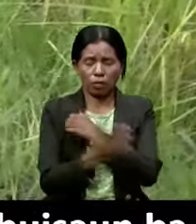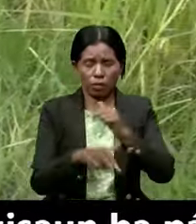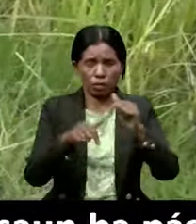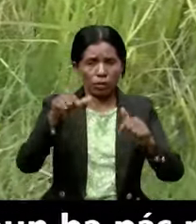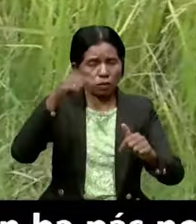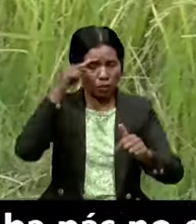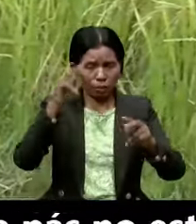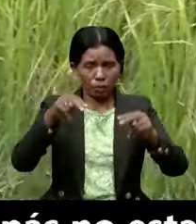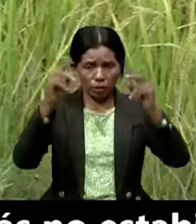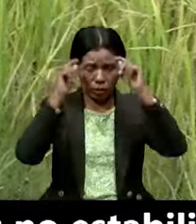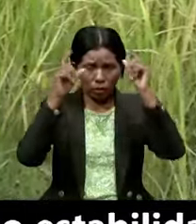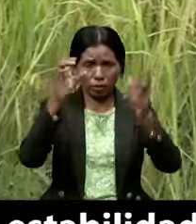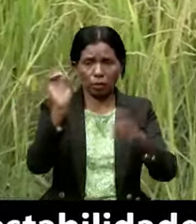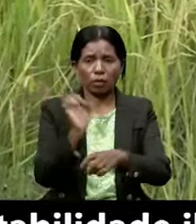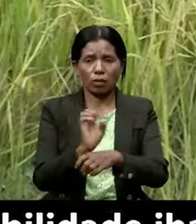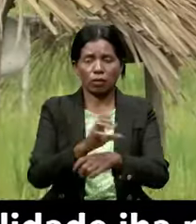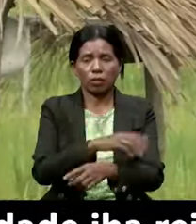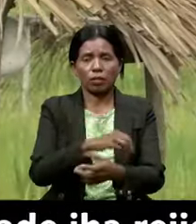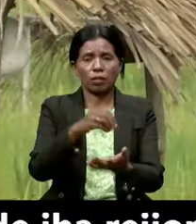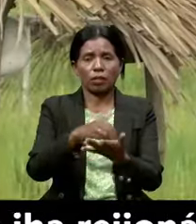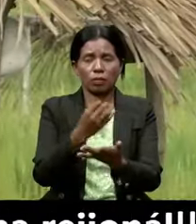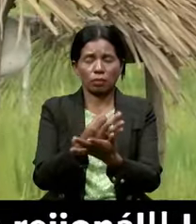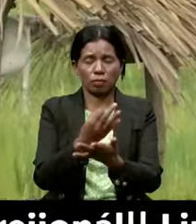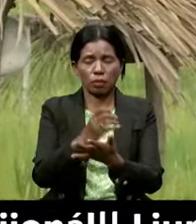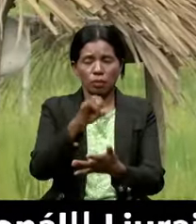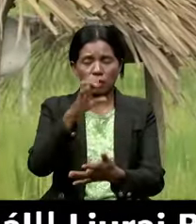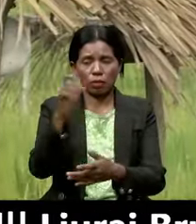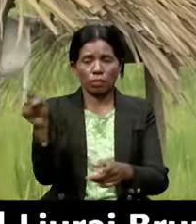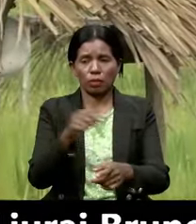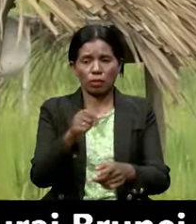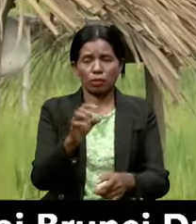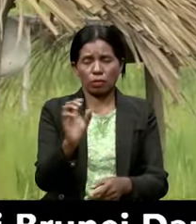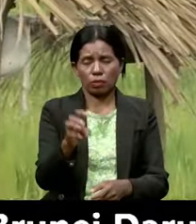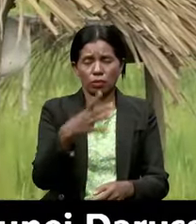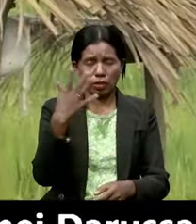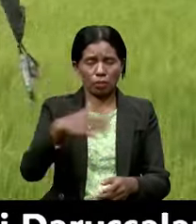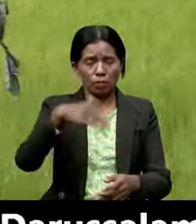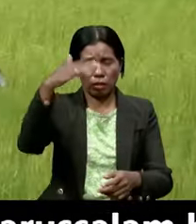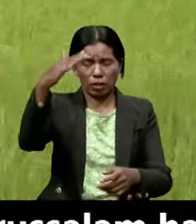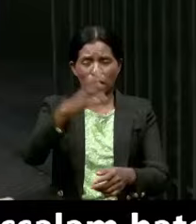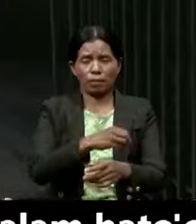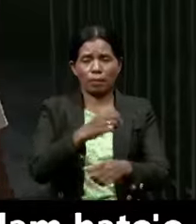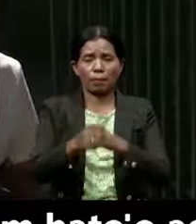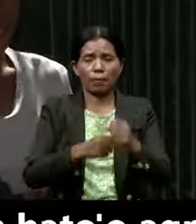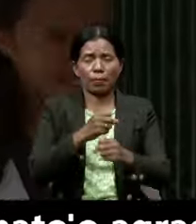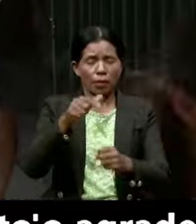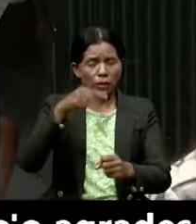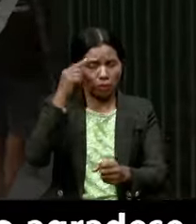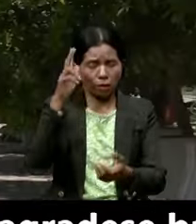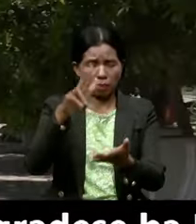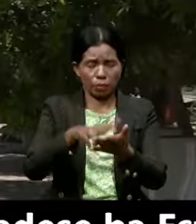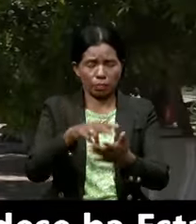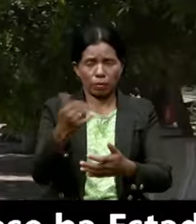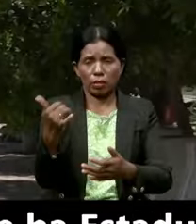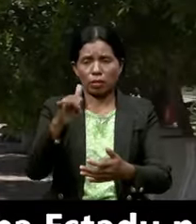governo persija investe e setor refere ho alocação orçamento geral estado por cento sanu resilima baleten enquanto cada tinan governo aprova orçamento ba